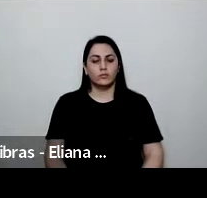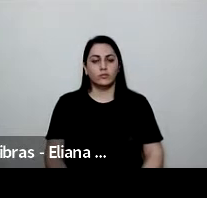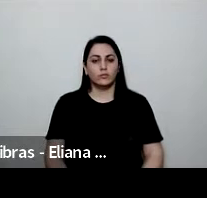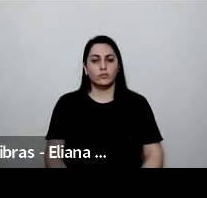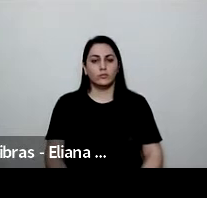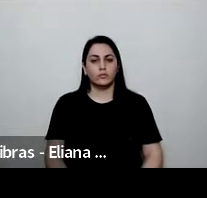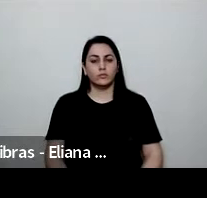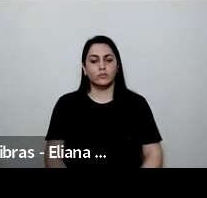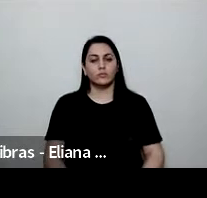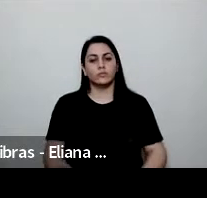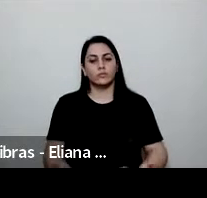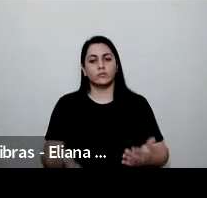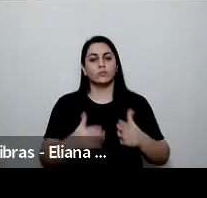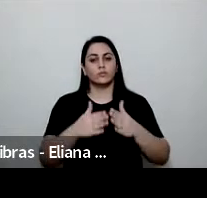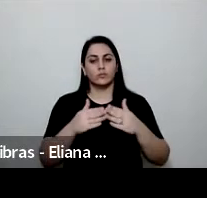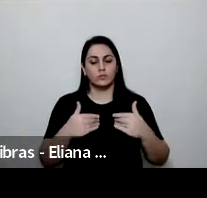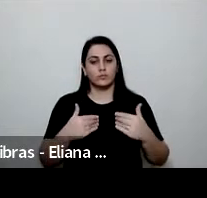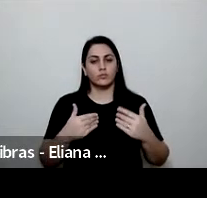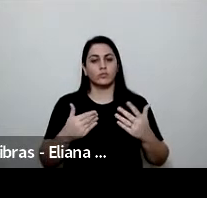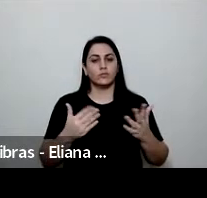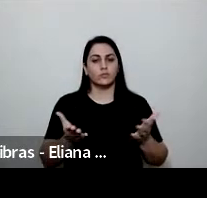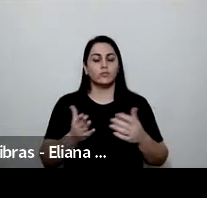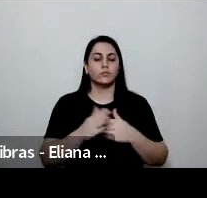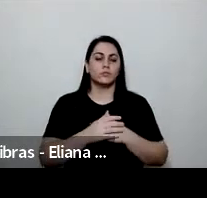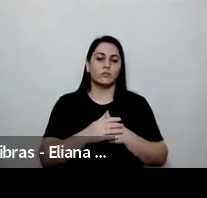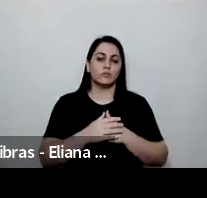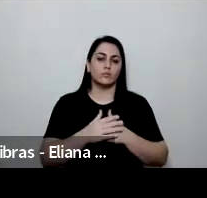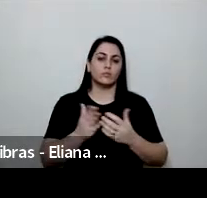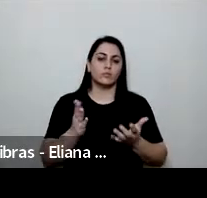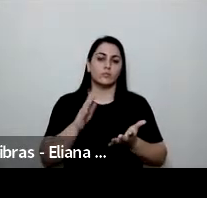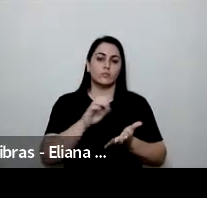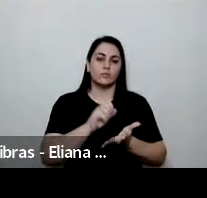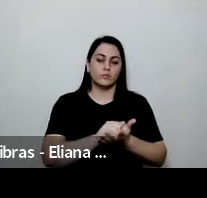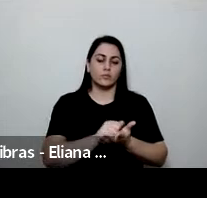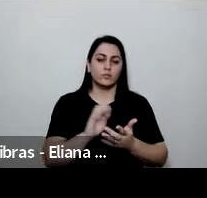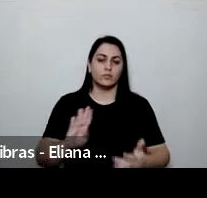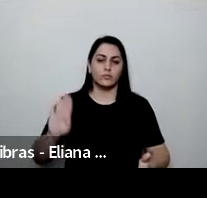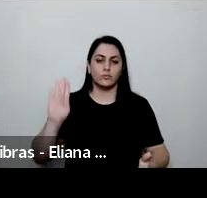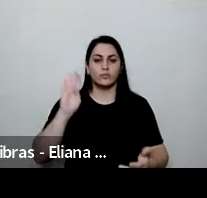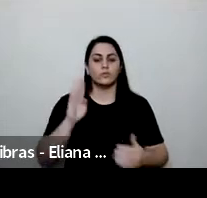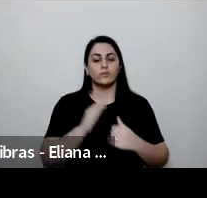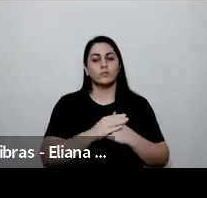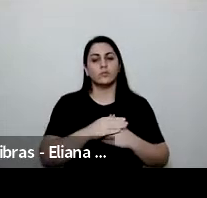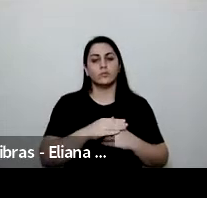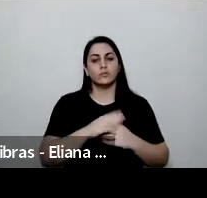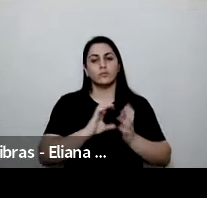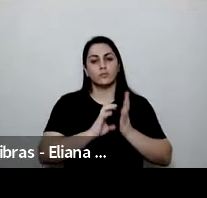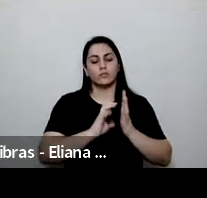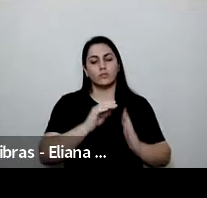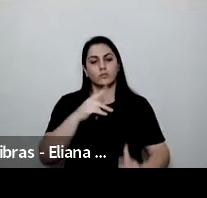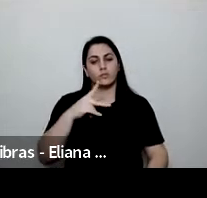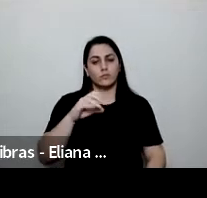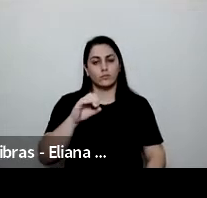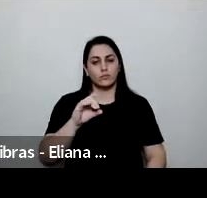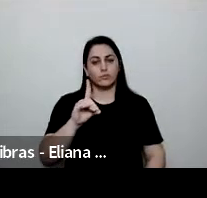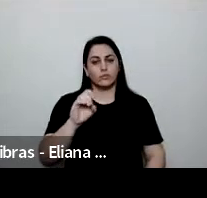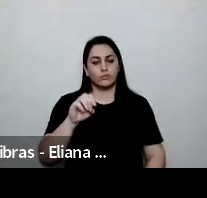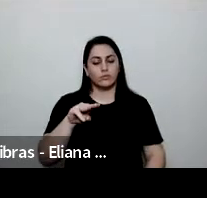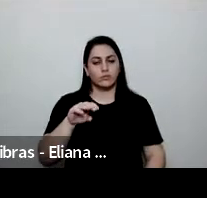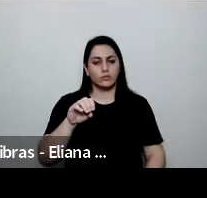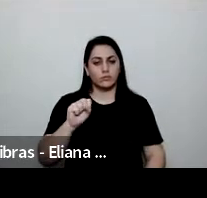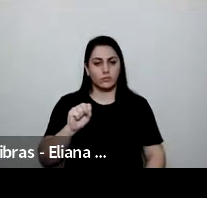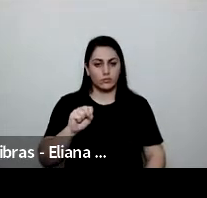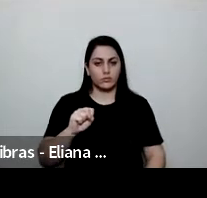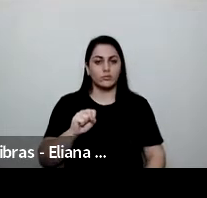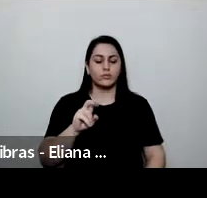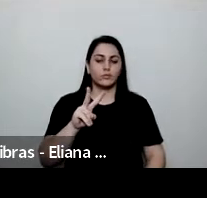e trata-se de requerimento de registro de candidatura formulado pelo diretório Regional podemos e favor de Valdemiro